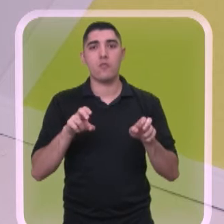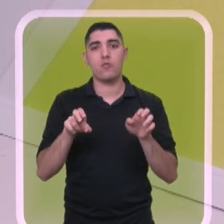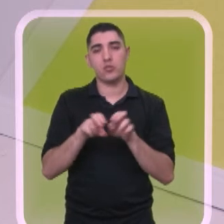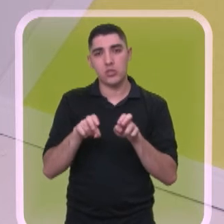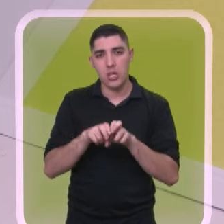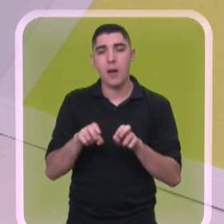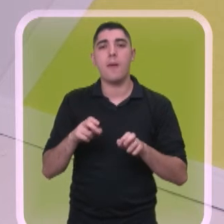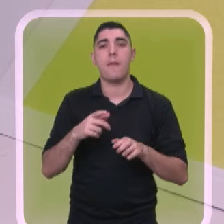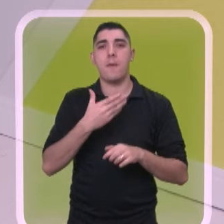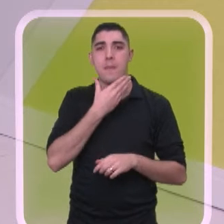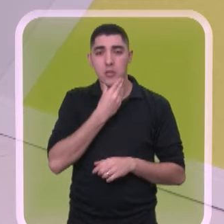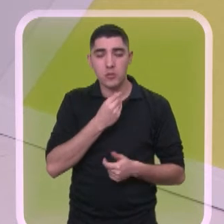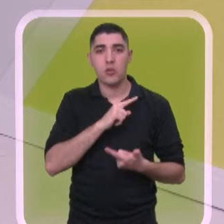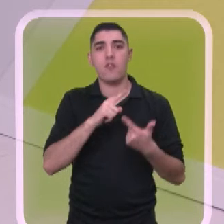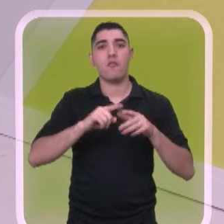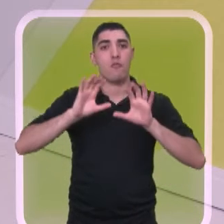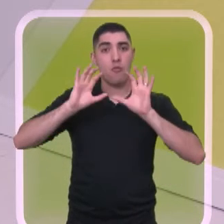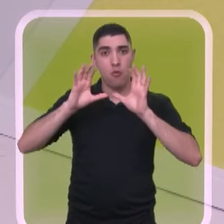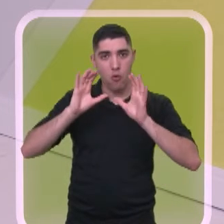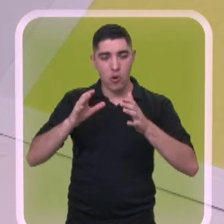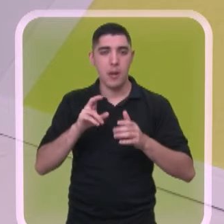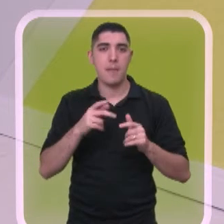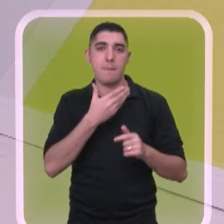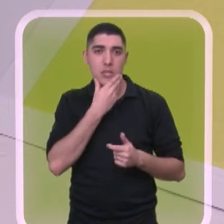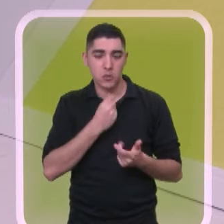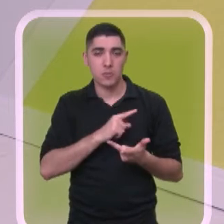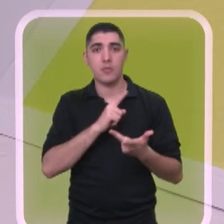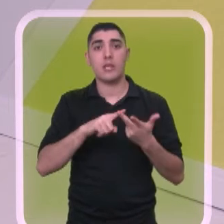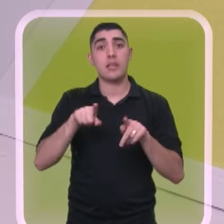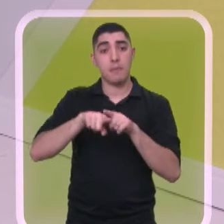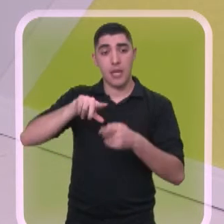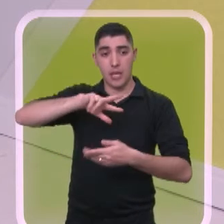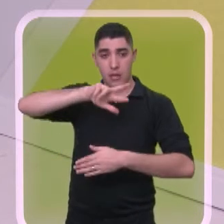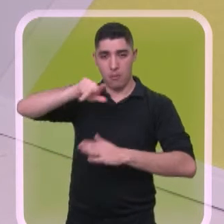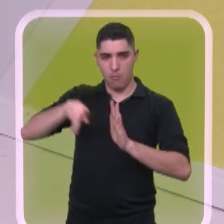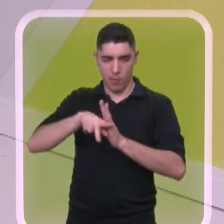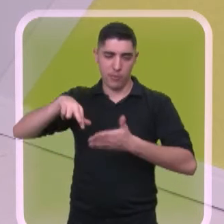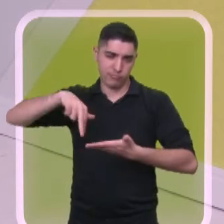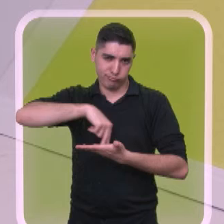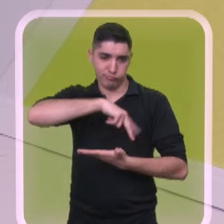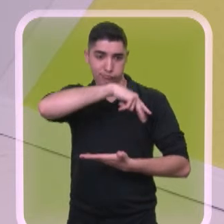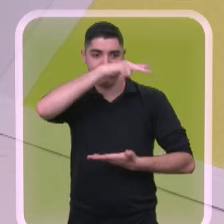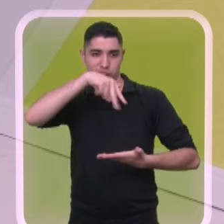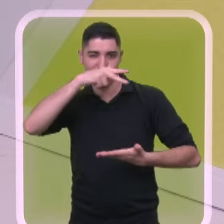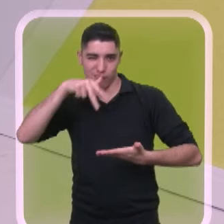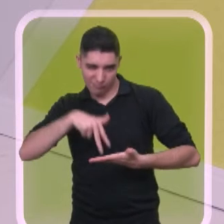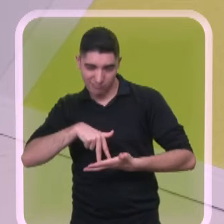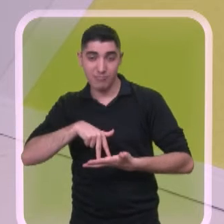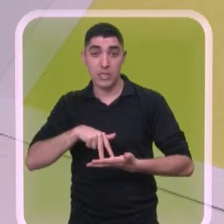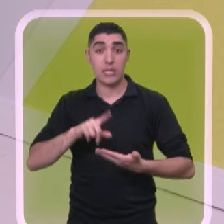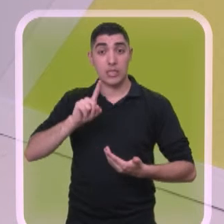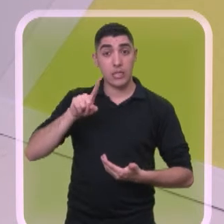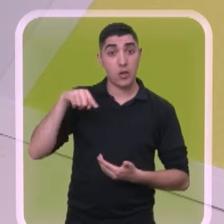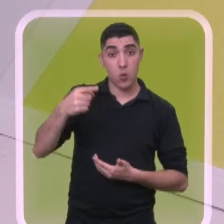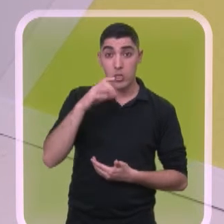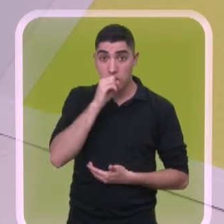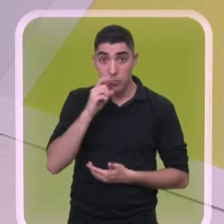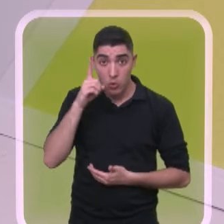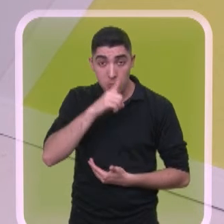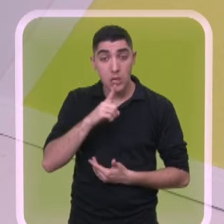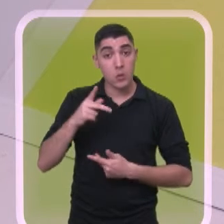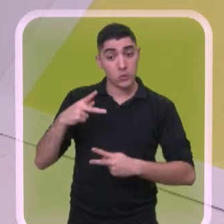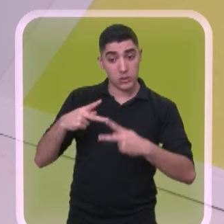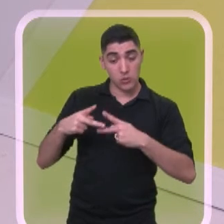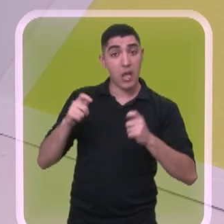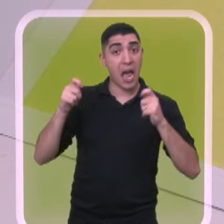é hoje, tem vôlei masculino também, tem ginástica artística até o próximo final de semana, e São José ainda pode melhorar a